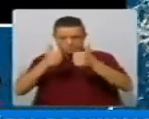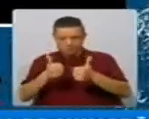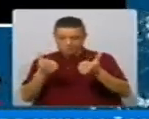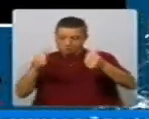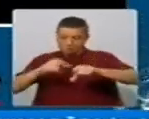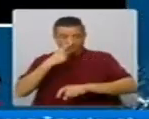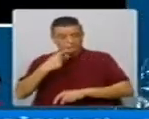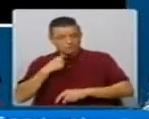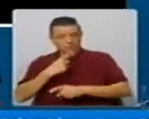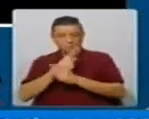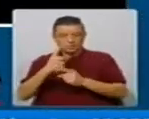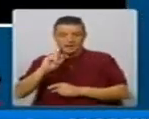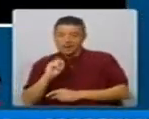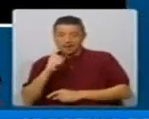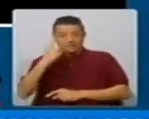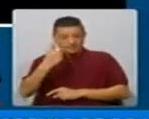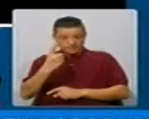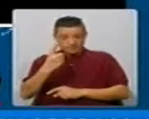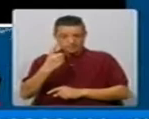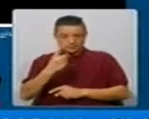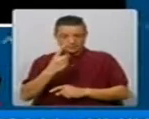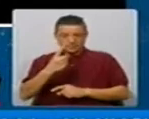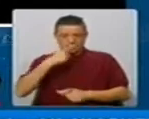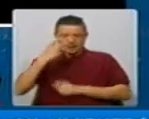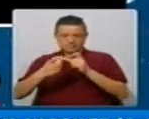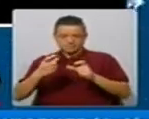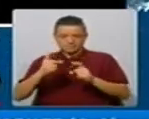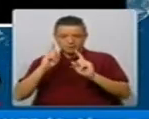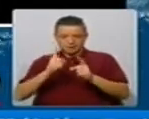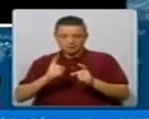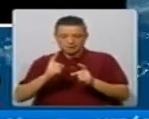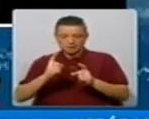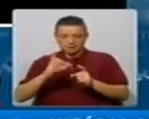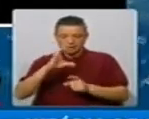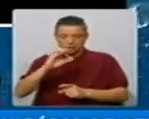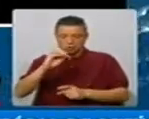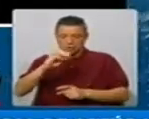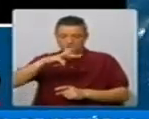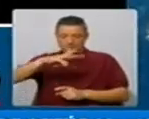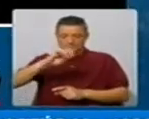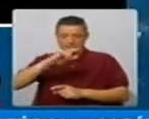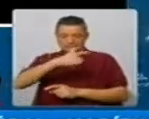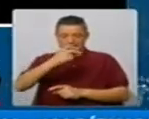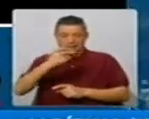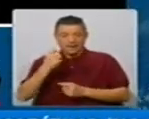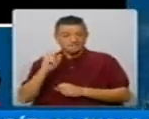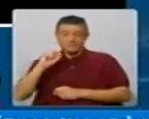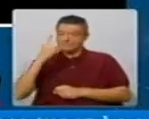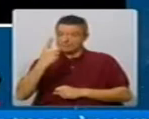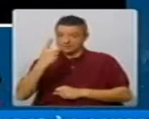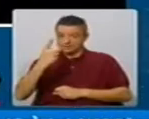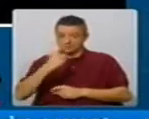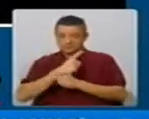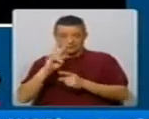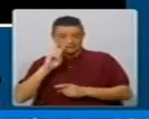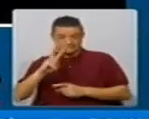que é um momento histórico? Porque é a primeira vez que a humanidade vai andar à boleia de um cometa. Ou seja, este pequeno lander, filé que nós